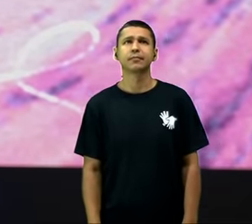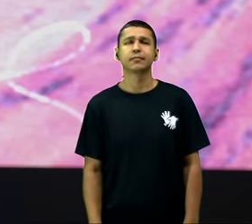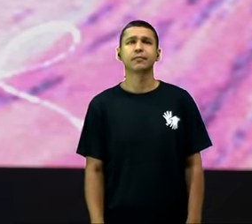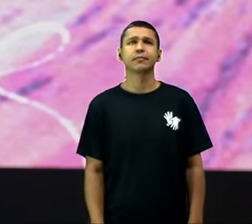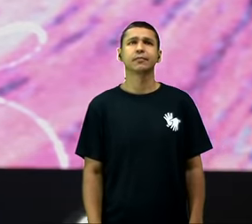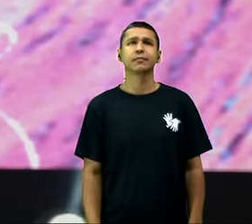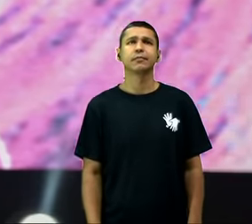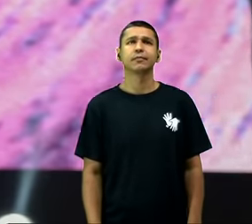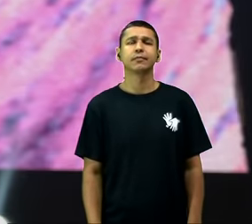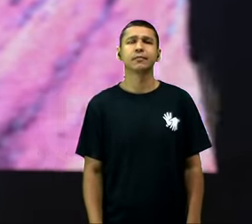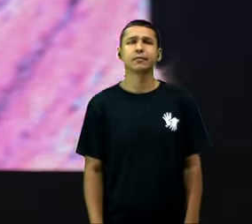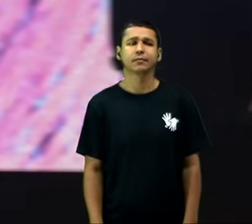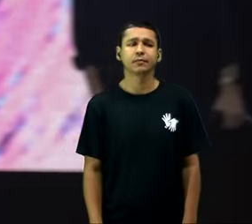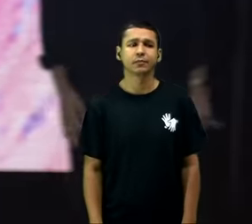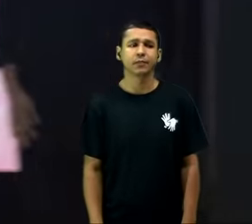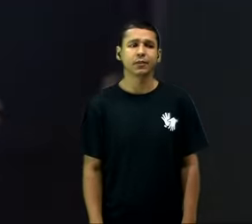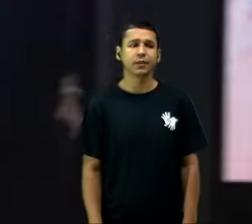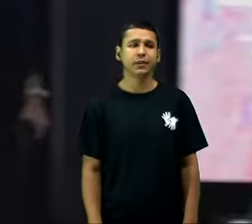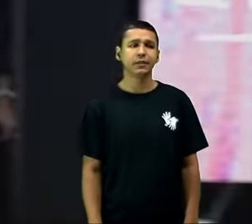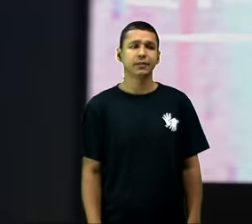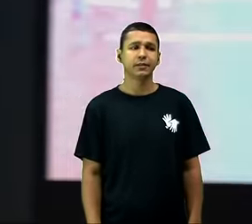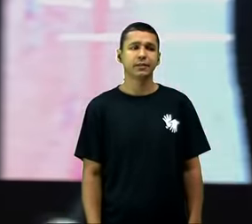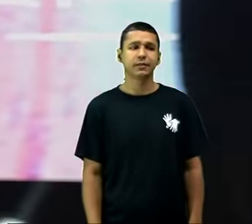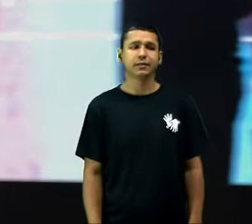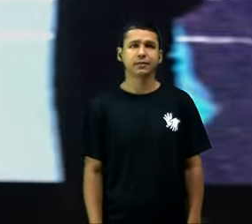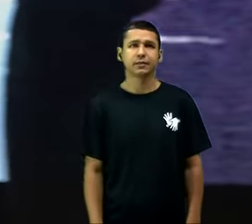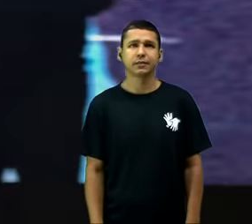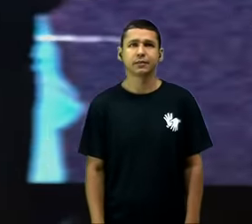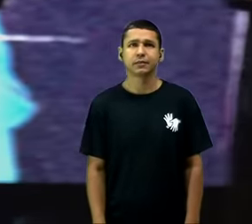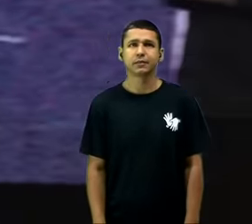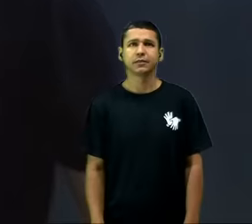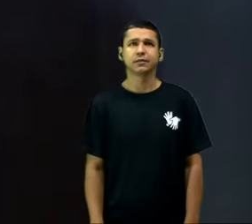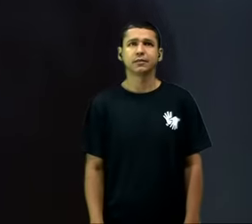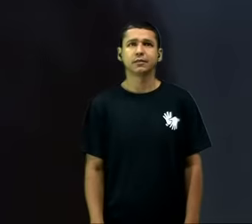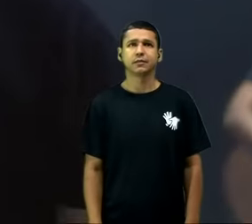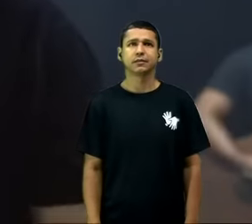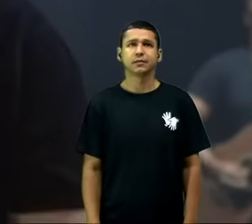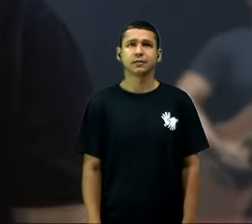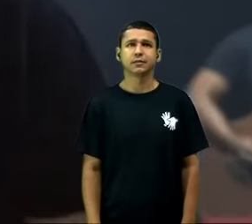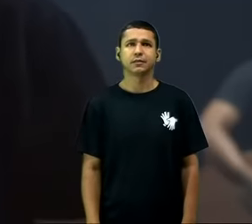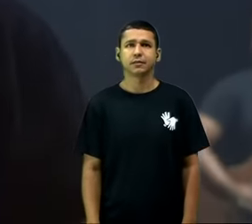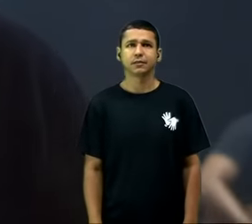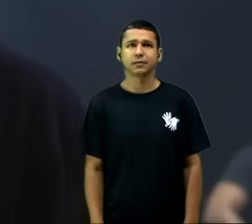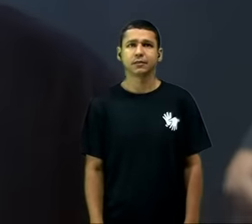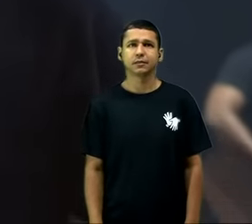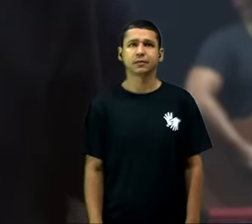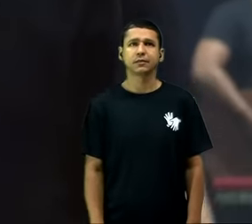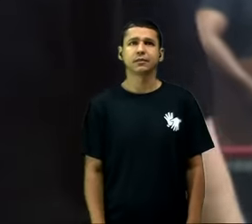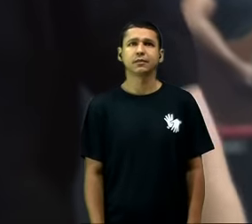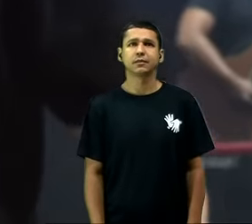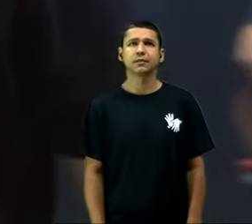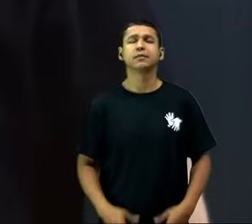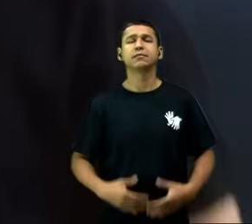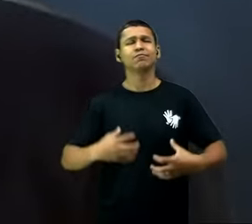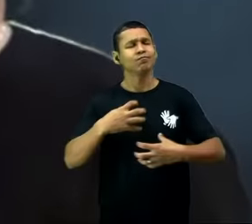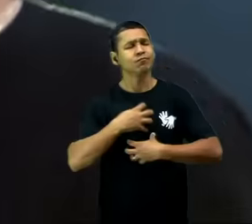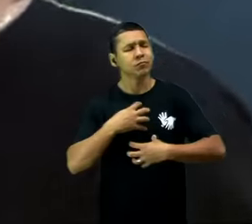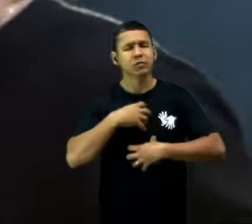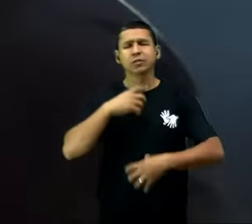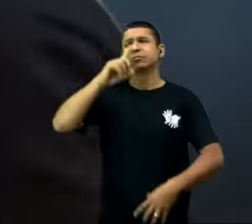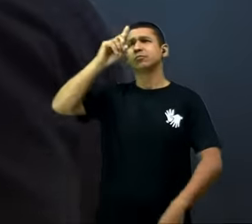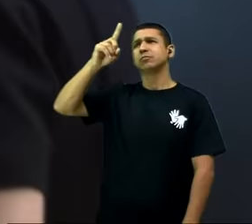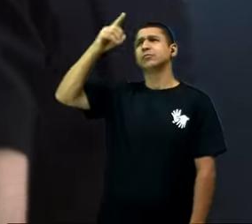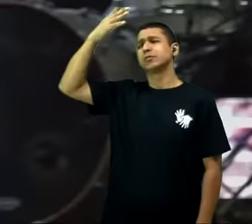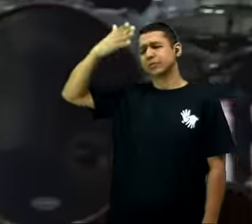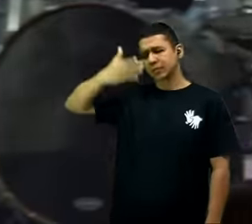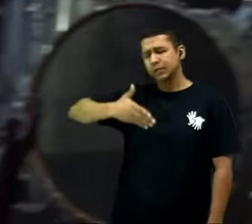Coloca, coloca. Eu vou fazer tudo diferente hoje. Eu não estou nem aí, porque eu estou sentindo a presença de Deus aqui. Eu estou sentindo Deus aqui, irmão. Eu estou